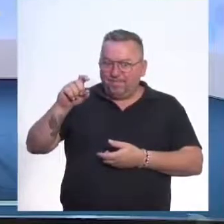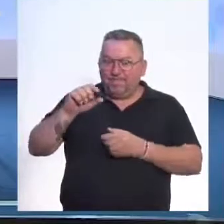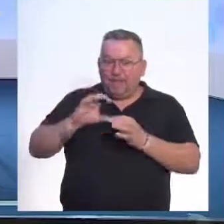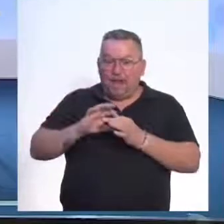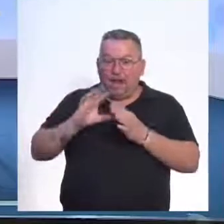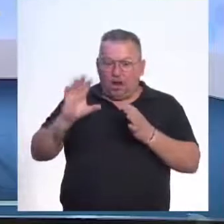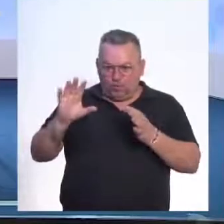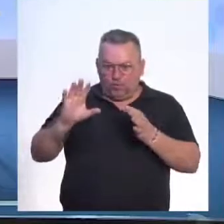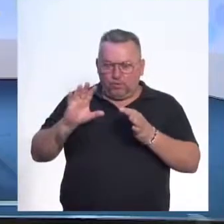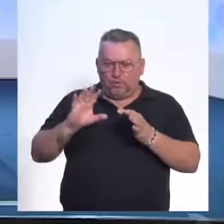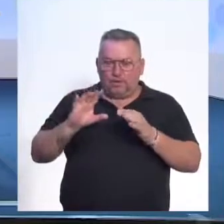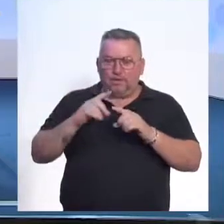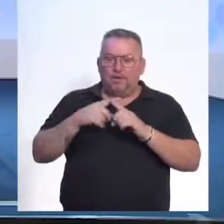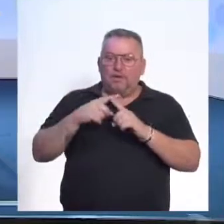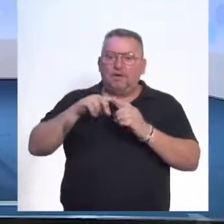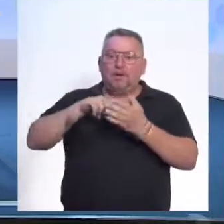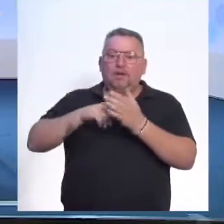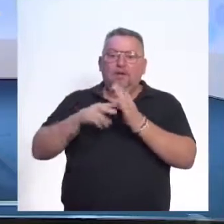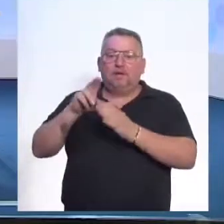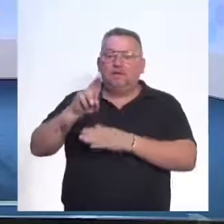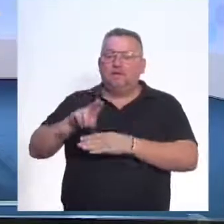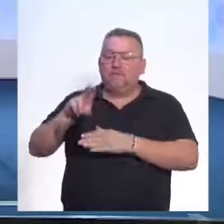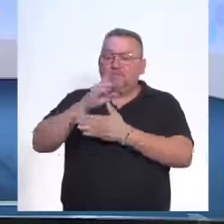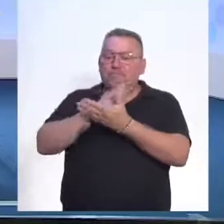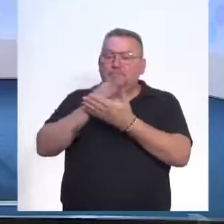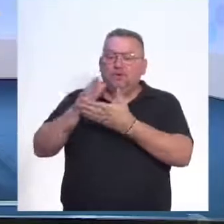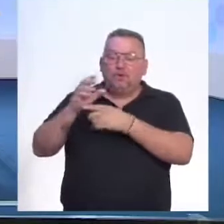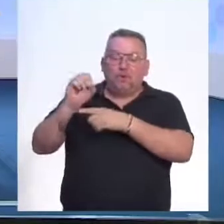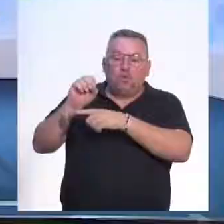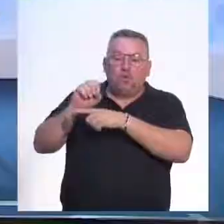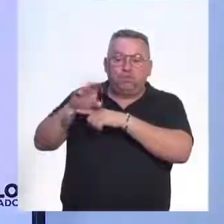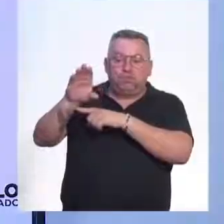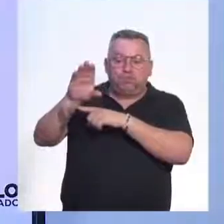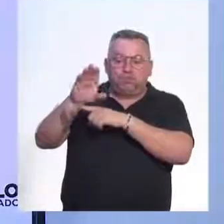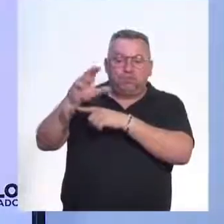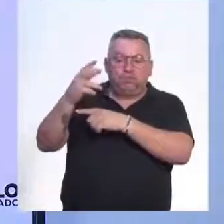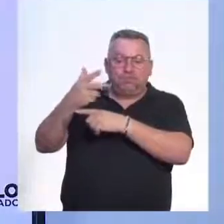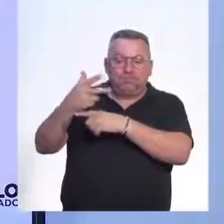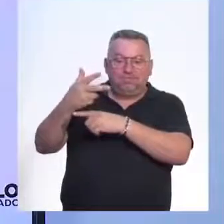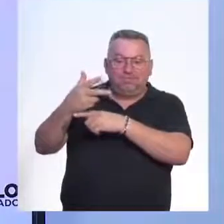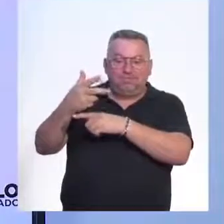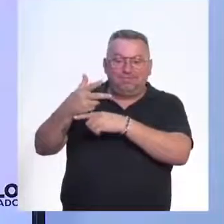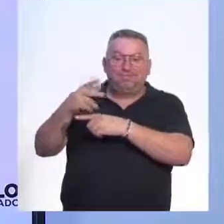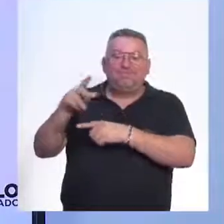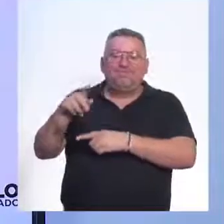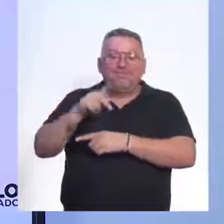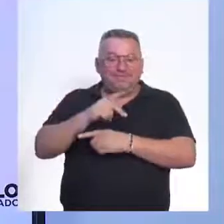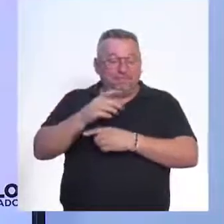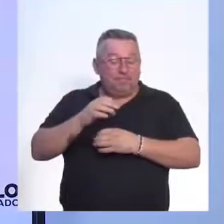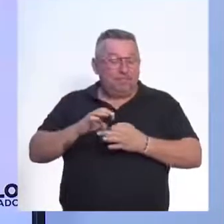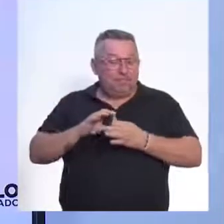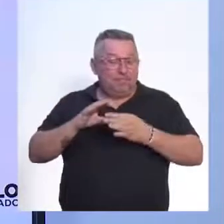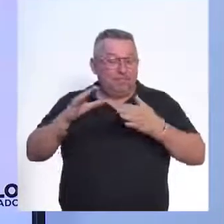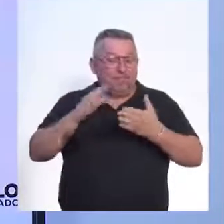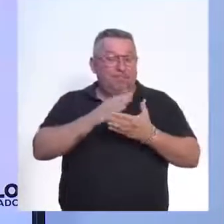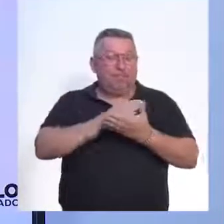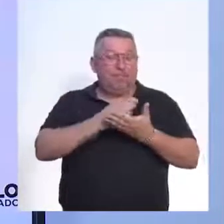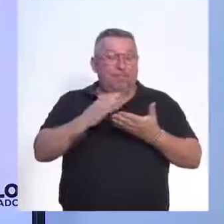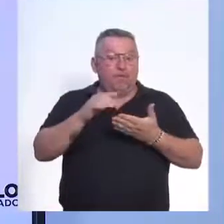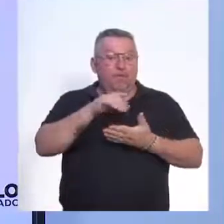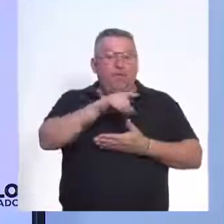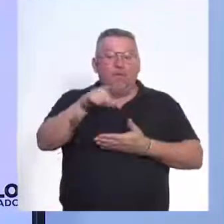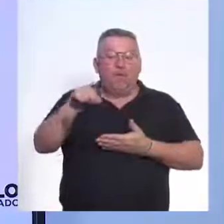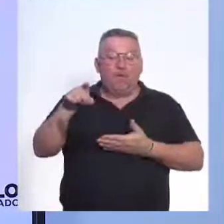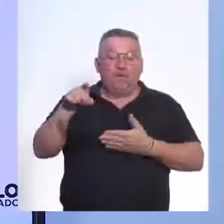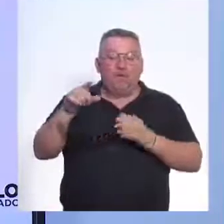Autoriza, quer dizer que autoriza o início da transmissão, né? Isso. A professora autorizando o início da transmissão, você